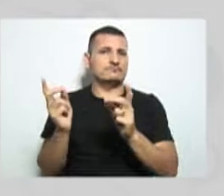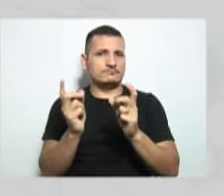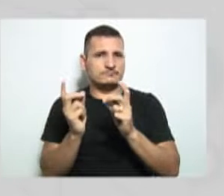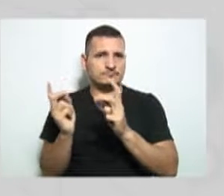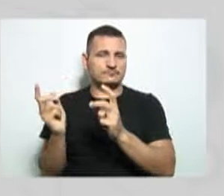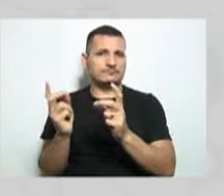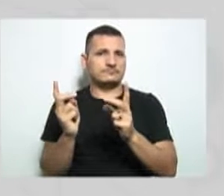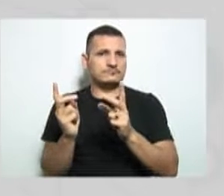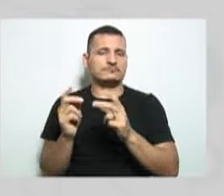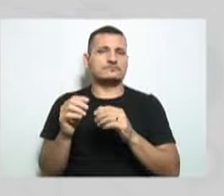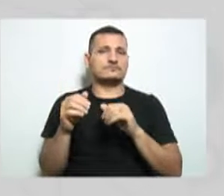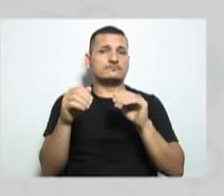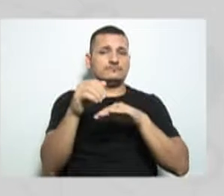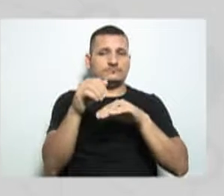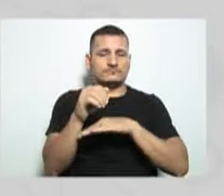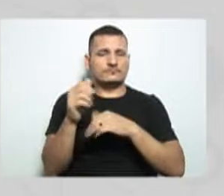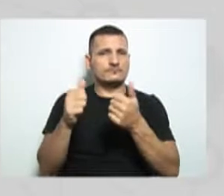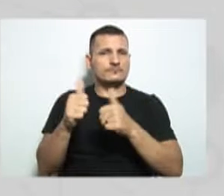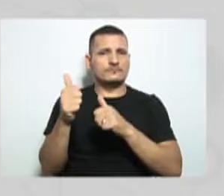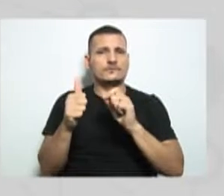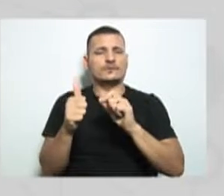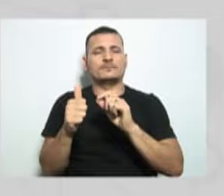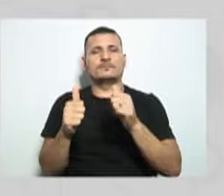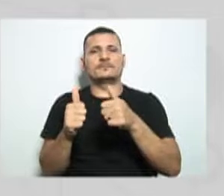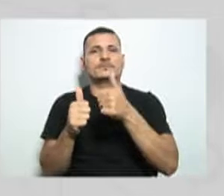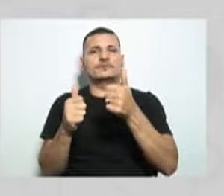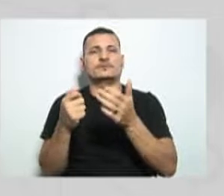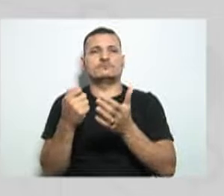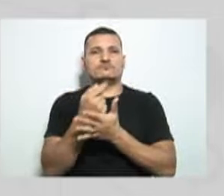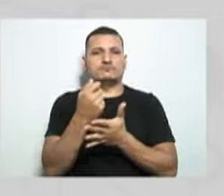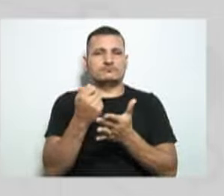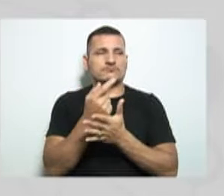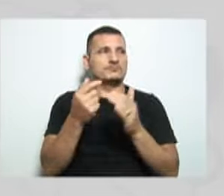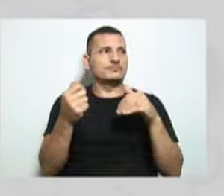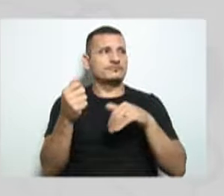base nas primeiras aquisições.